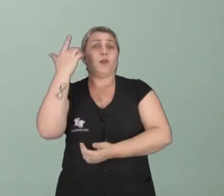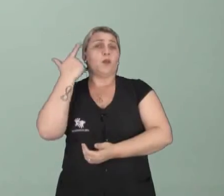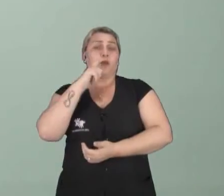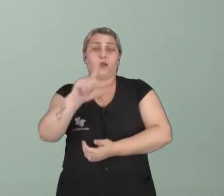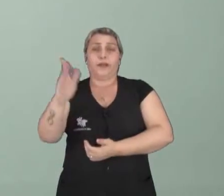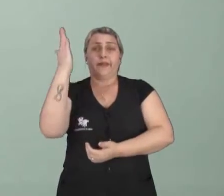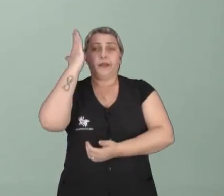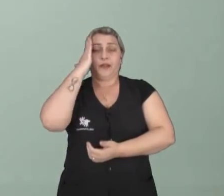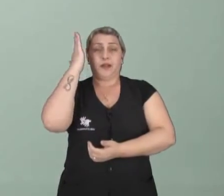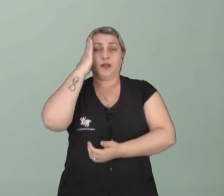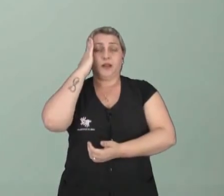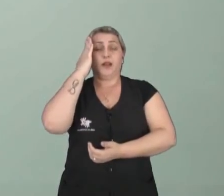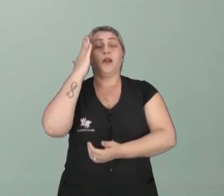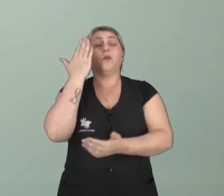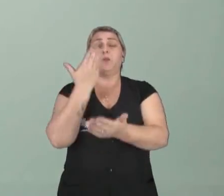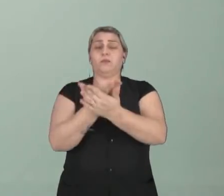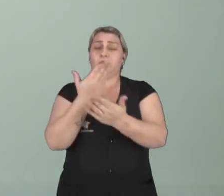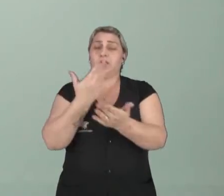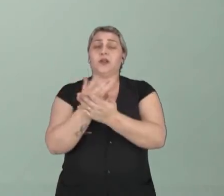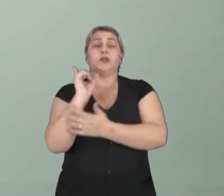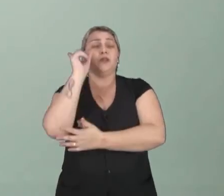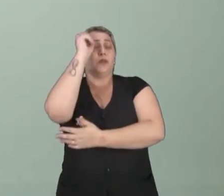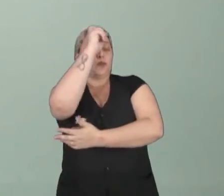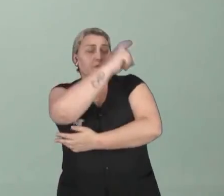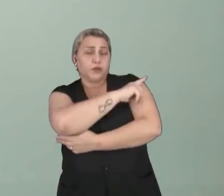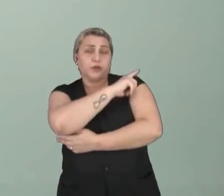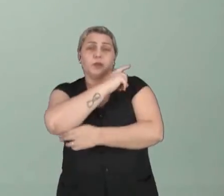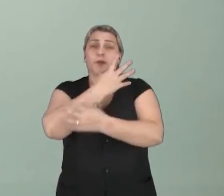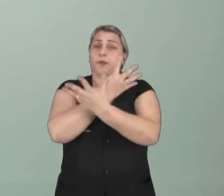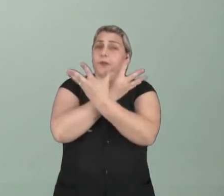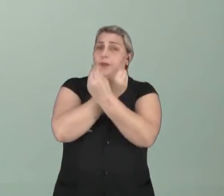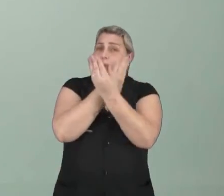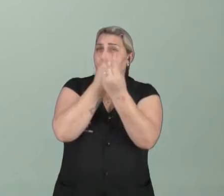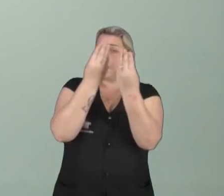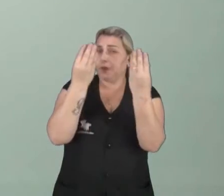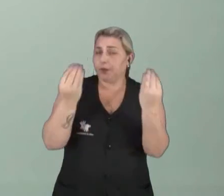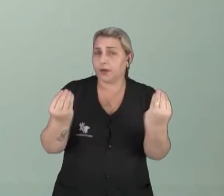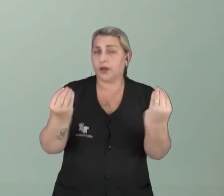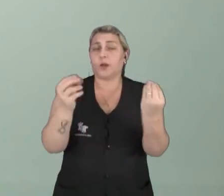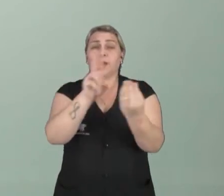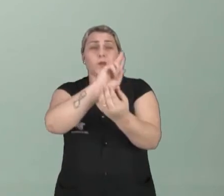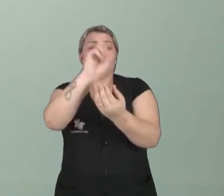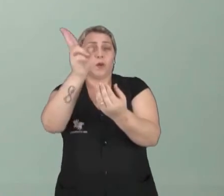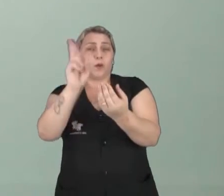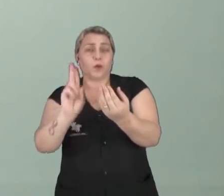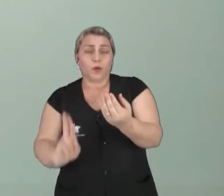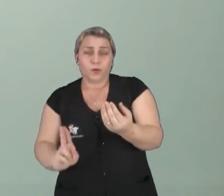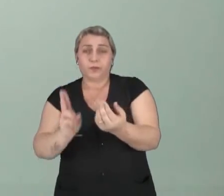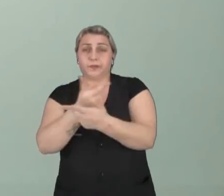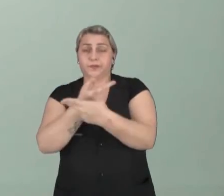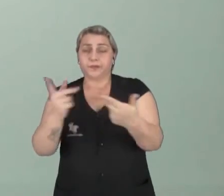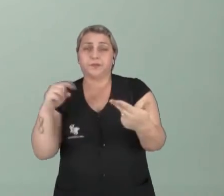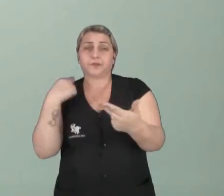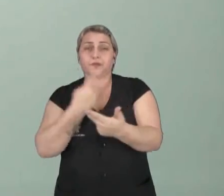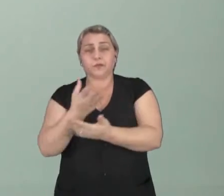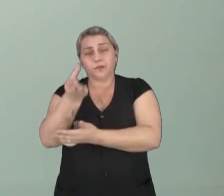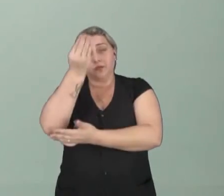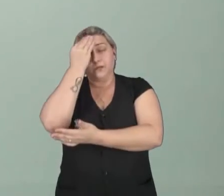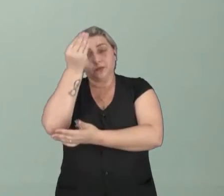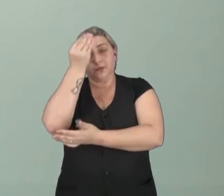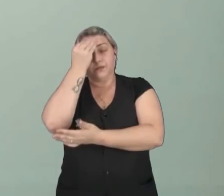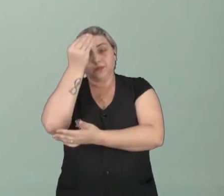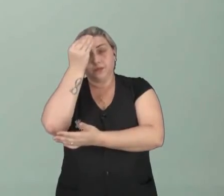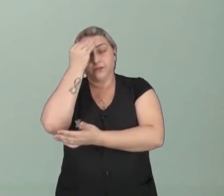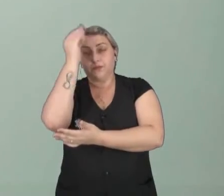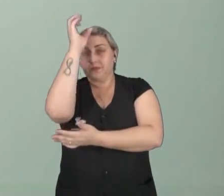conseguindo aí compreender eu sei que é uma aula difícil que são muitas muitas nomenclaturas muitas coisas para gente ir